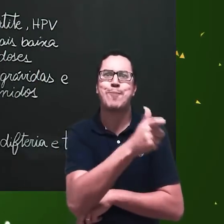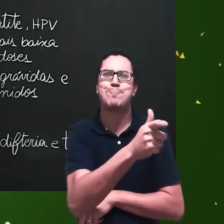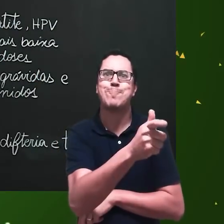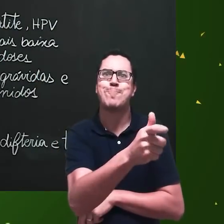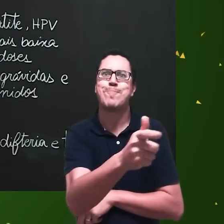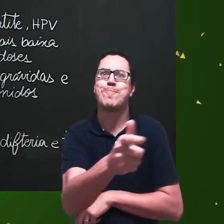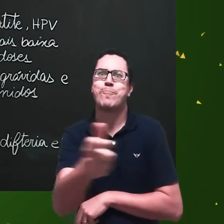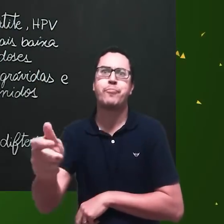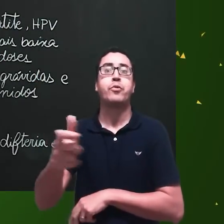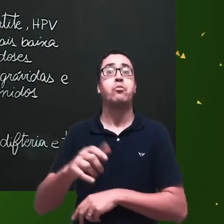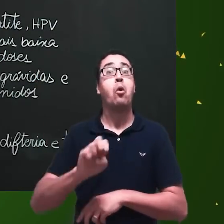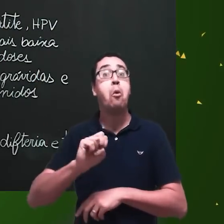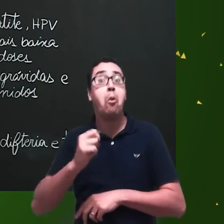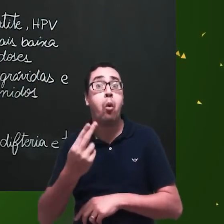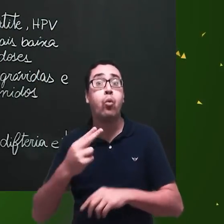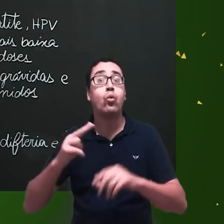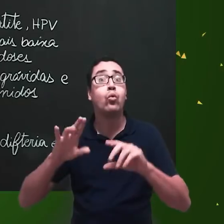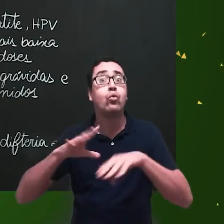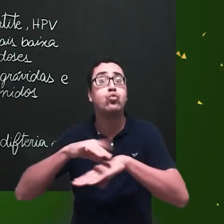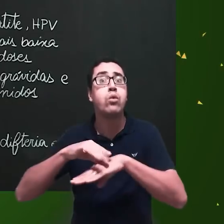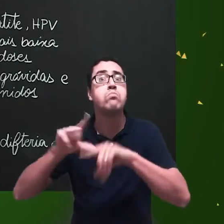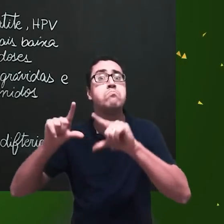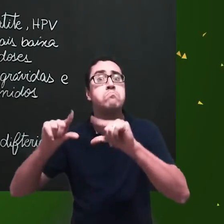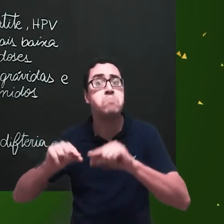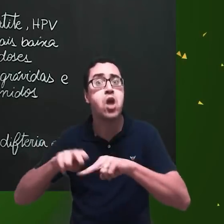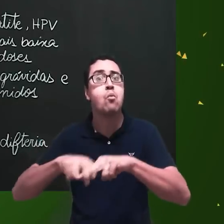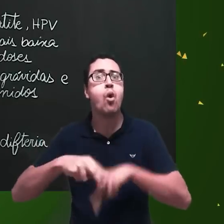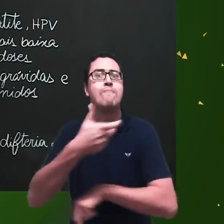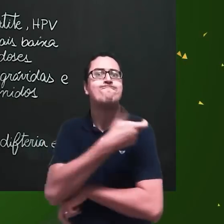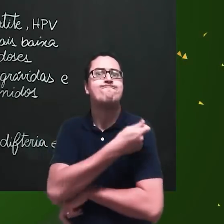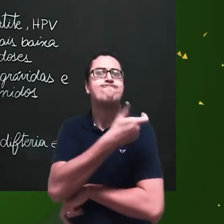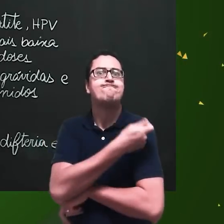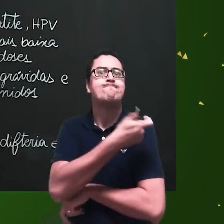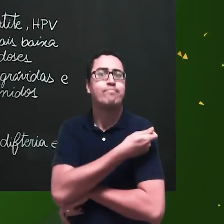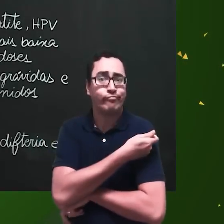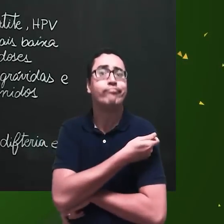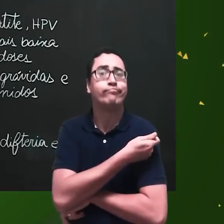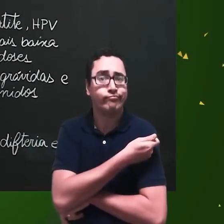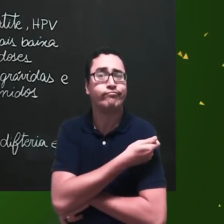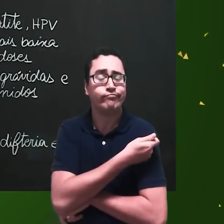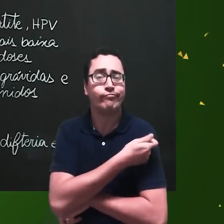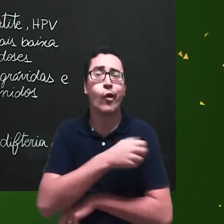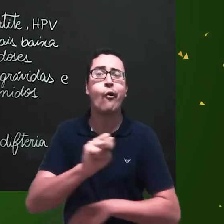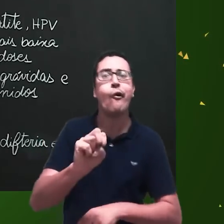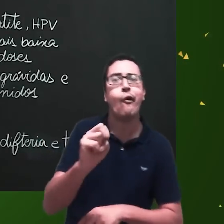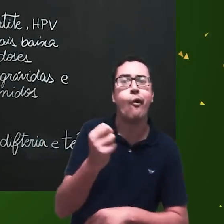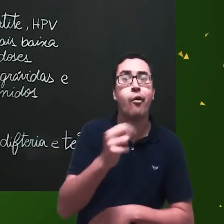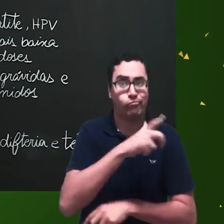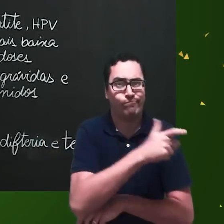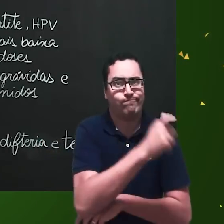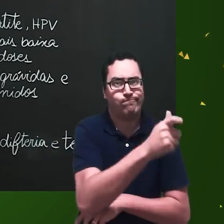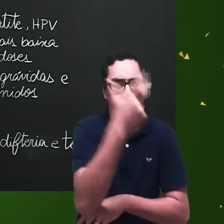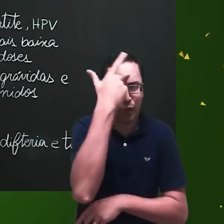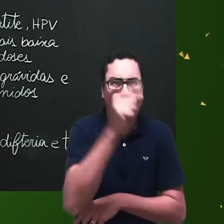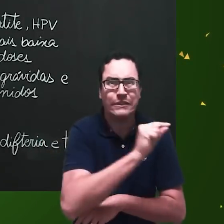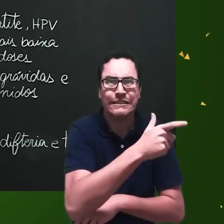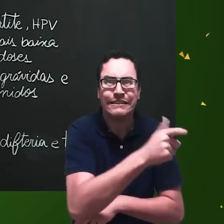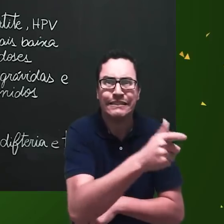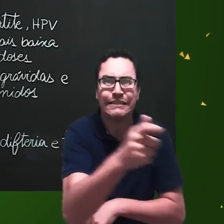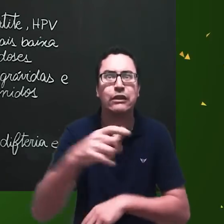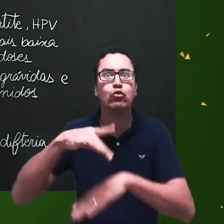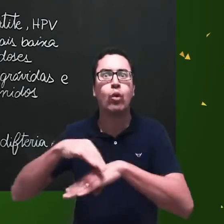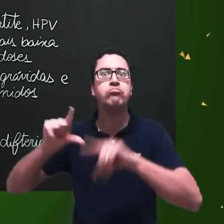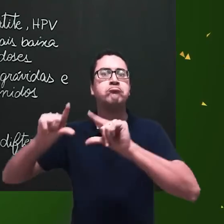baixou muito. E também percebe-se que algumas doenças, como o sarampo, que já não haviam mais casos,